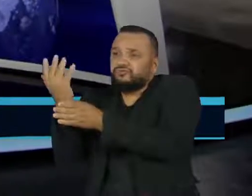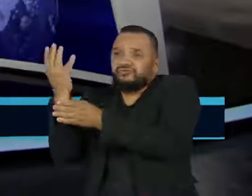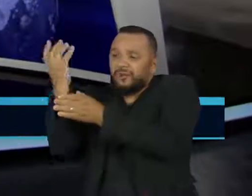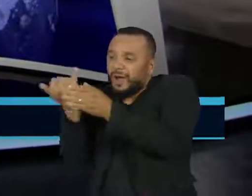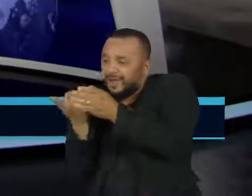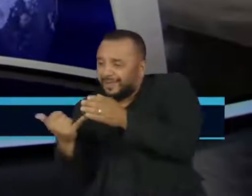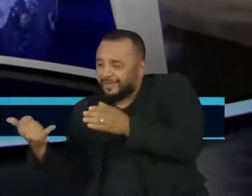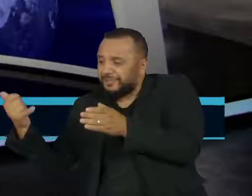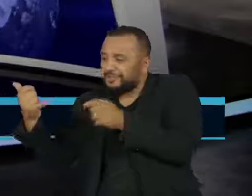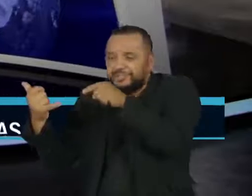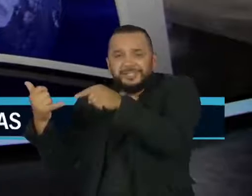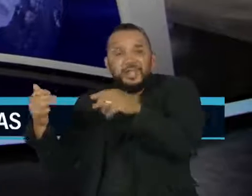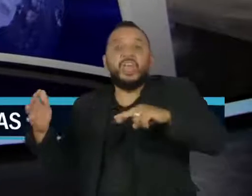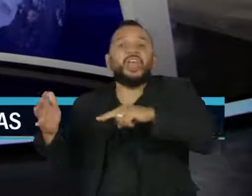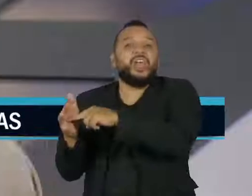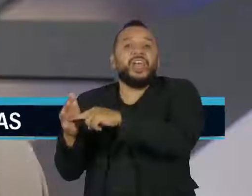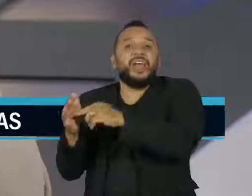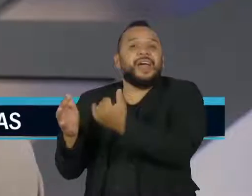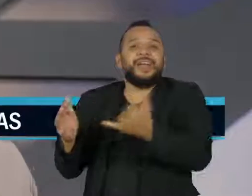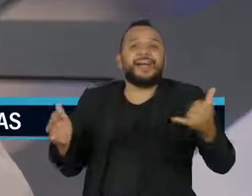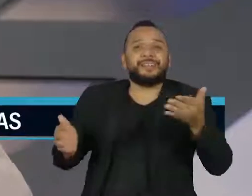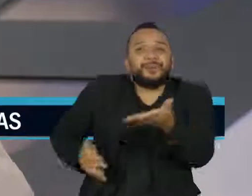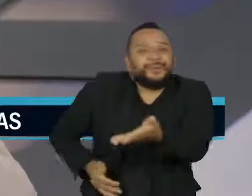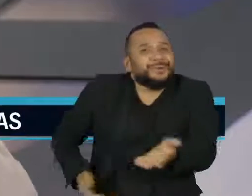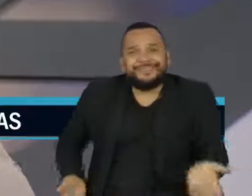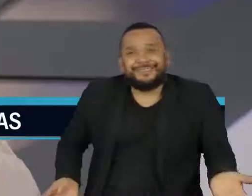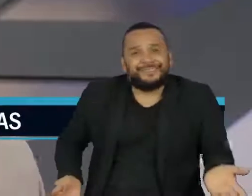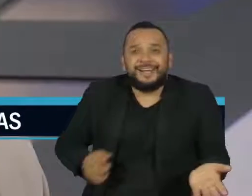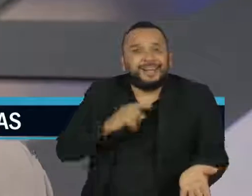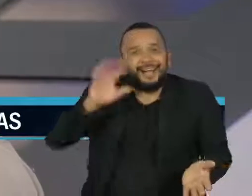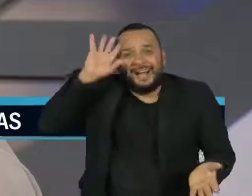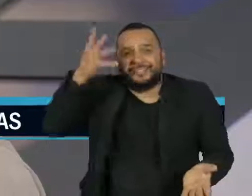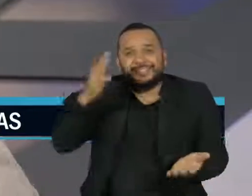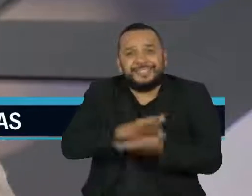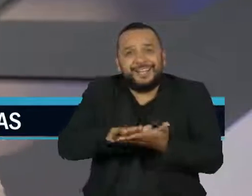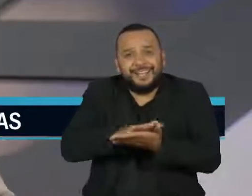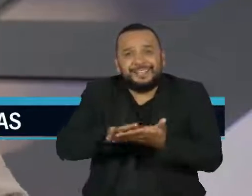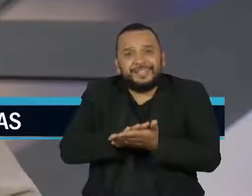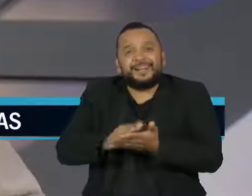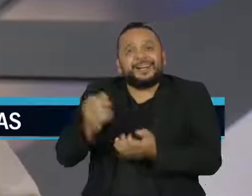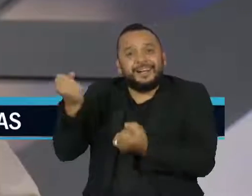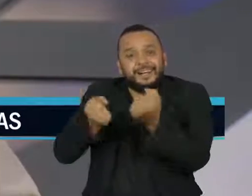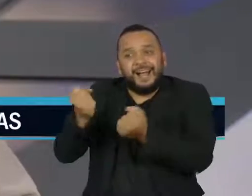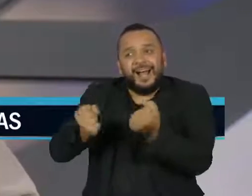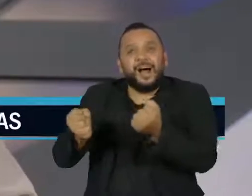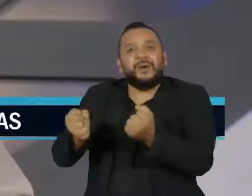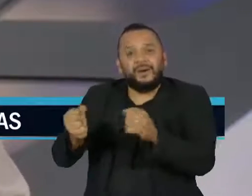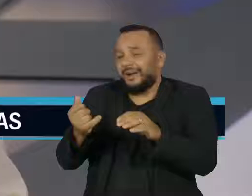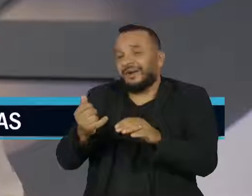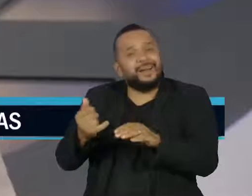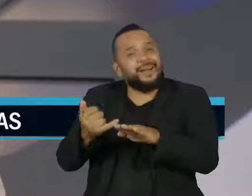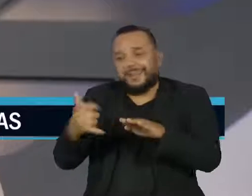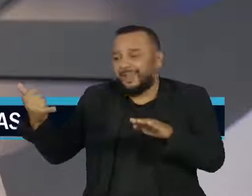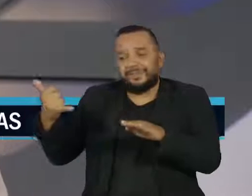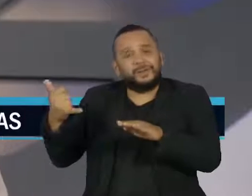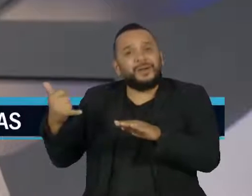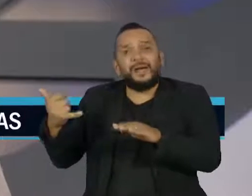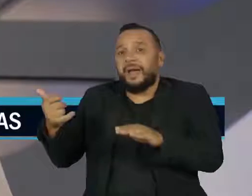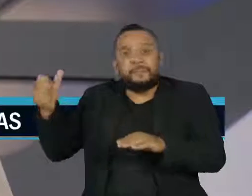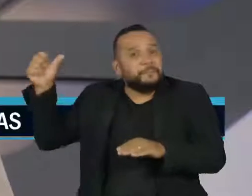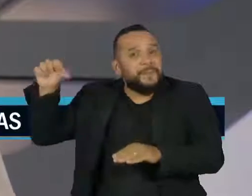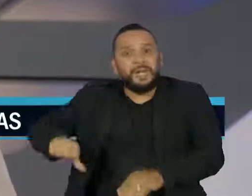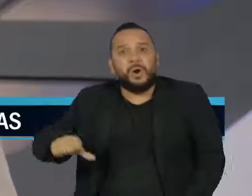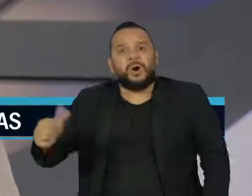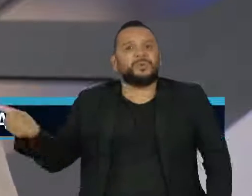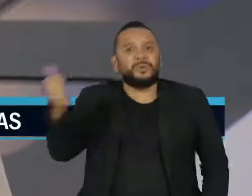você vai pegar tudo, você vai ver que, de fato, o carro elétrico é pior do que o nosso carro a etanol. Então, nós temos uma